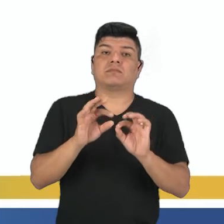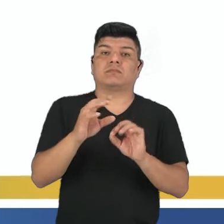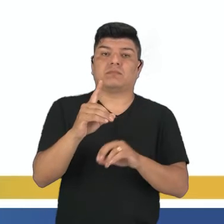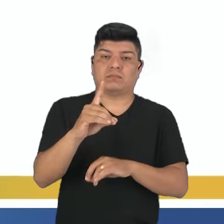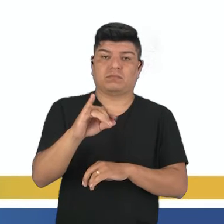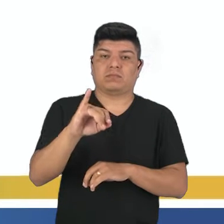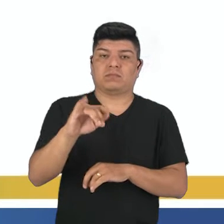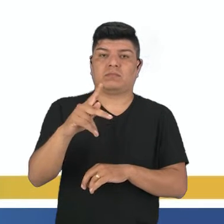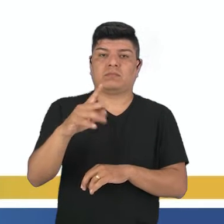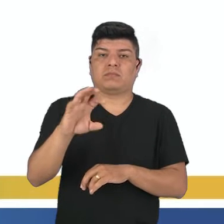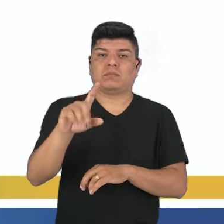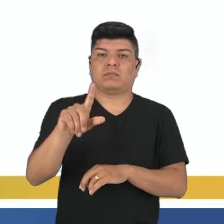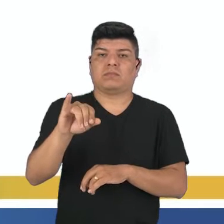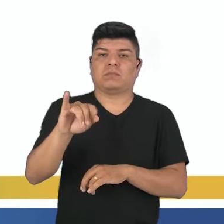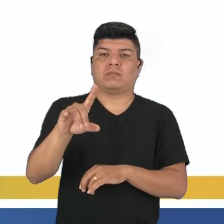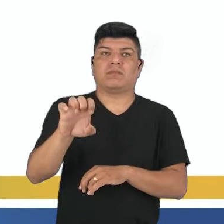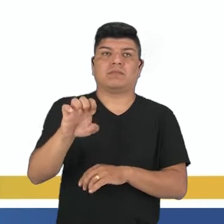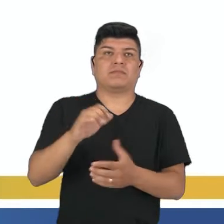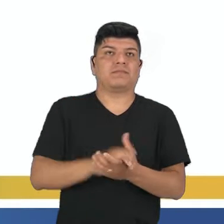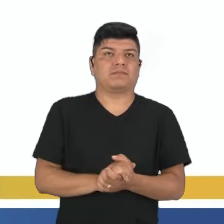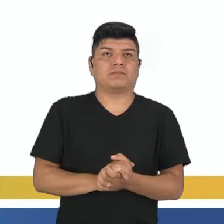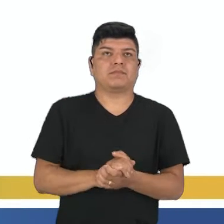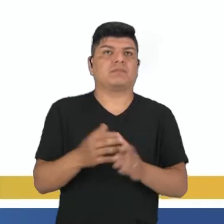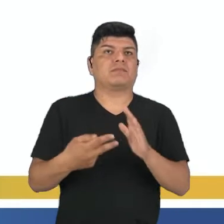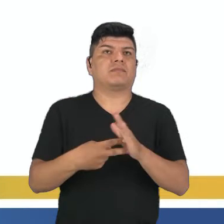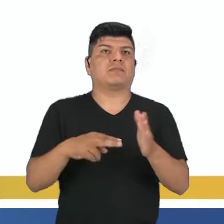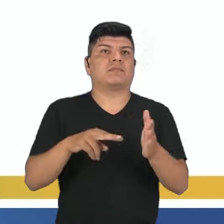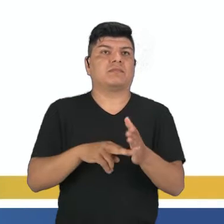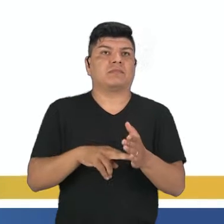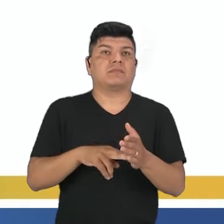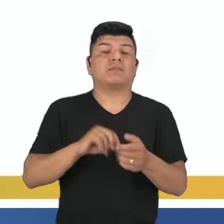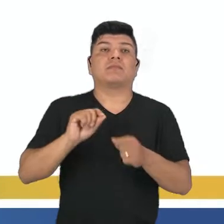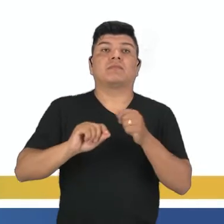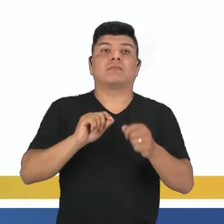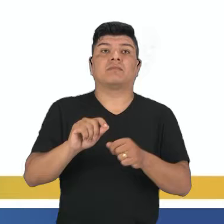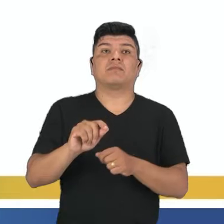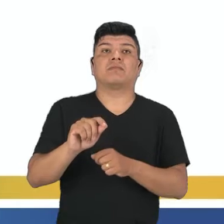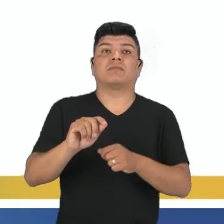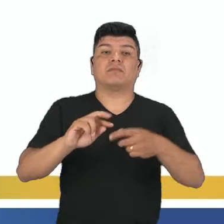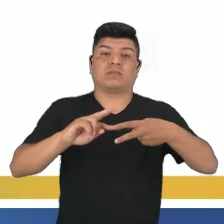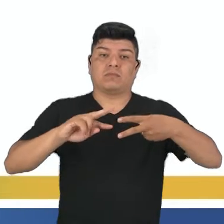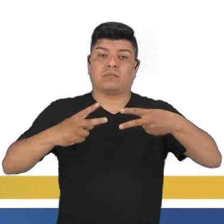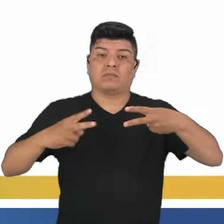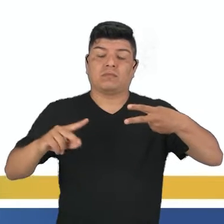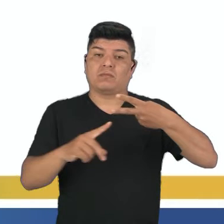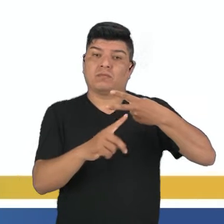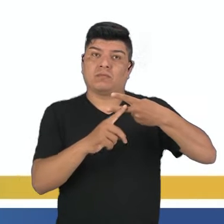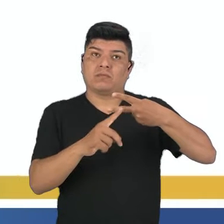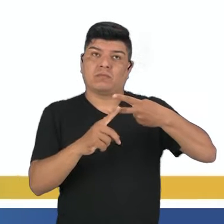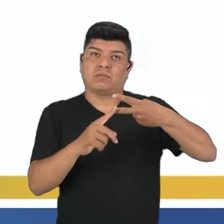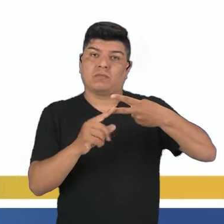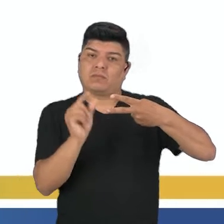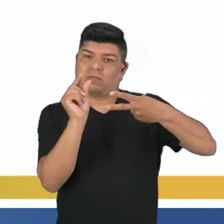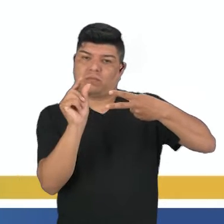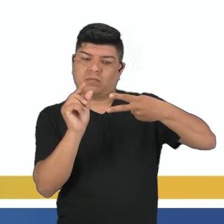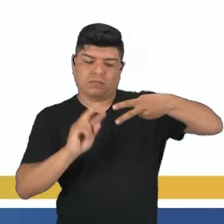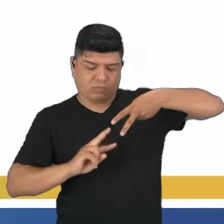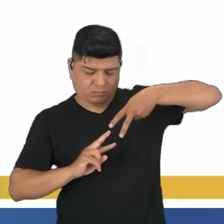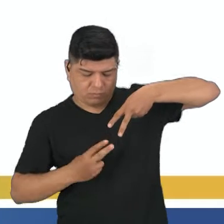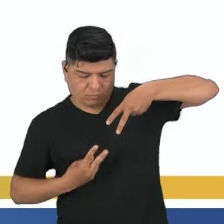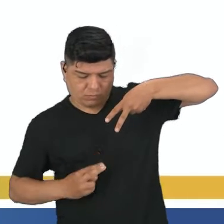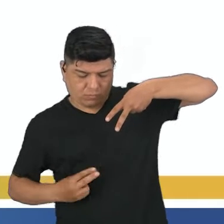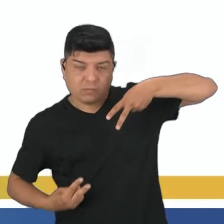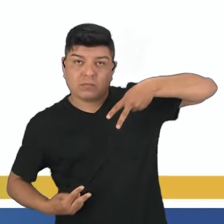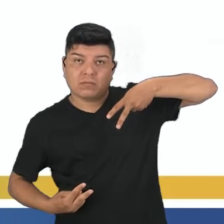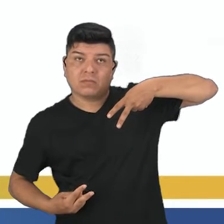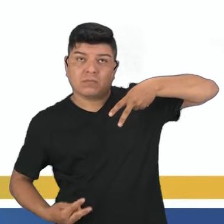diploides. Gene, o que é um gene? Lá no cromossomo, o gene ele é um fragmento de DNA que pode